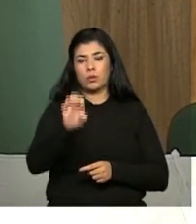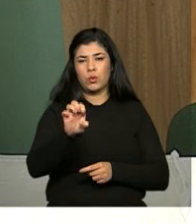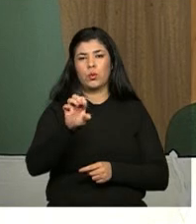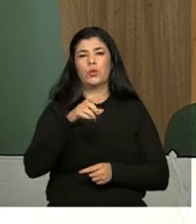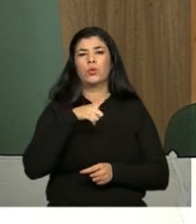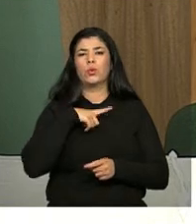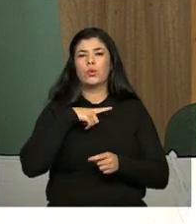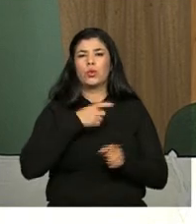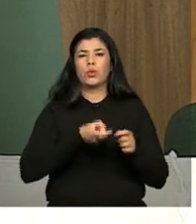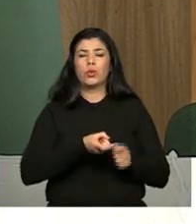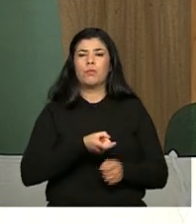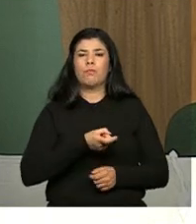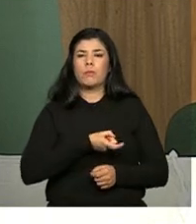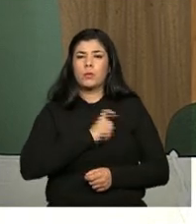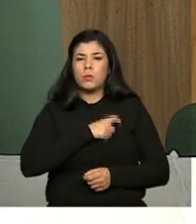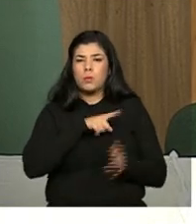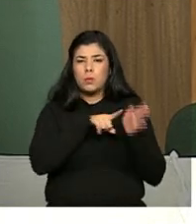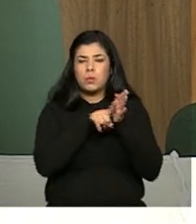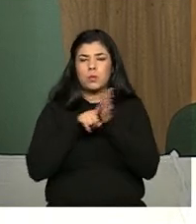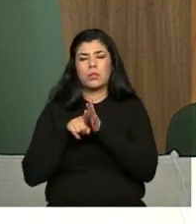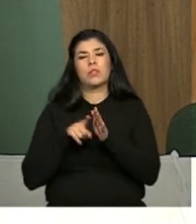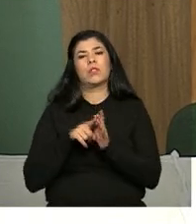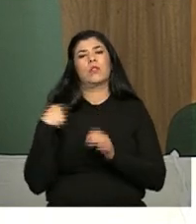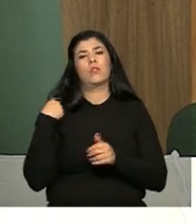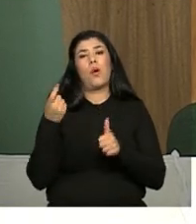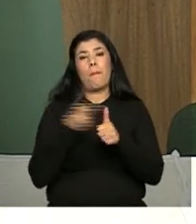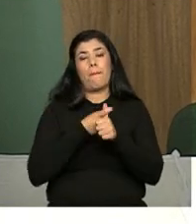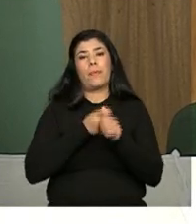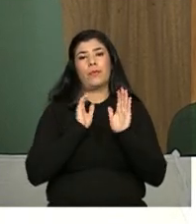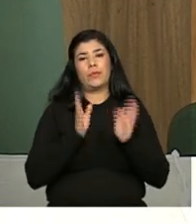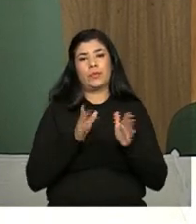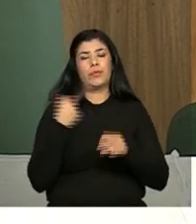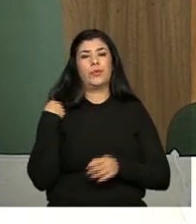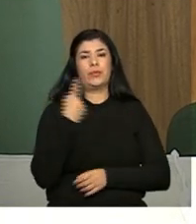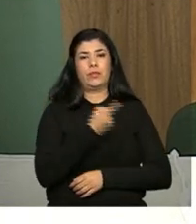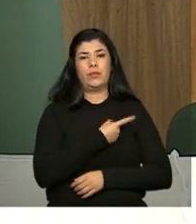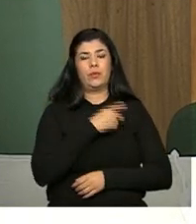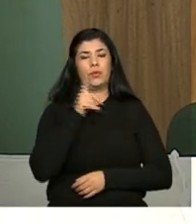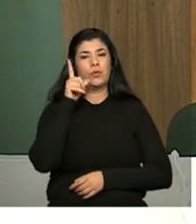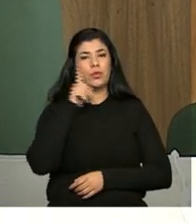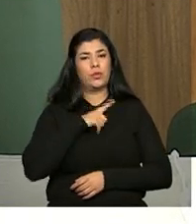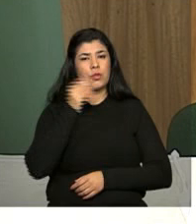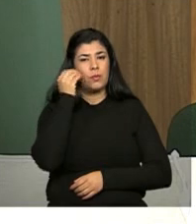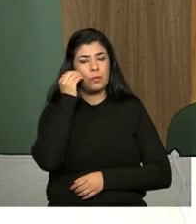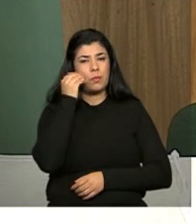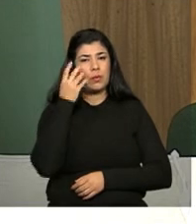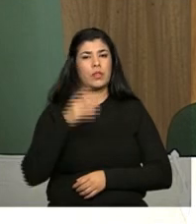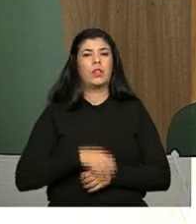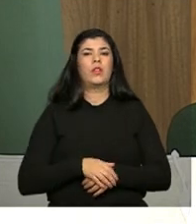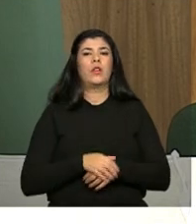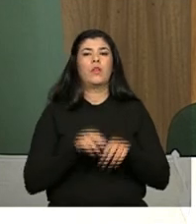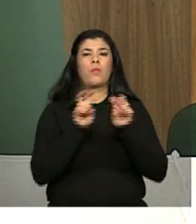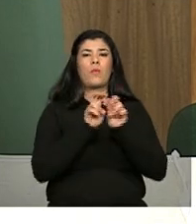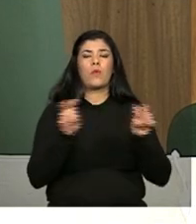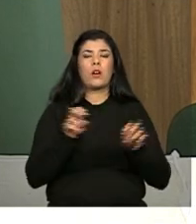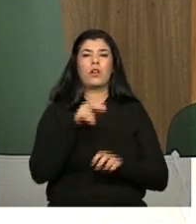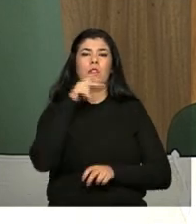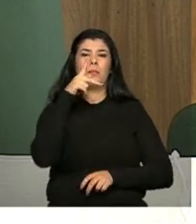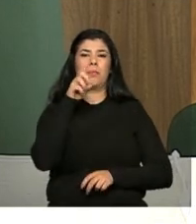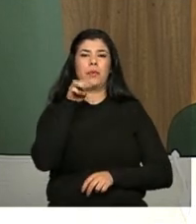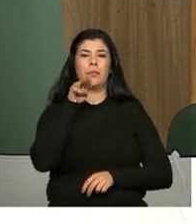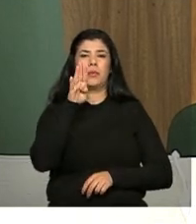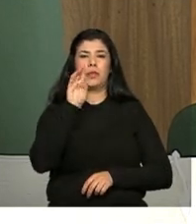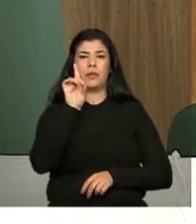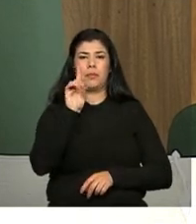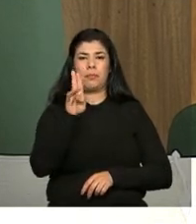faltou o país contribuiu para ajuste eu já fiz reuniões que a banco com PMDB para a bancada do PSD a